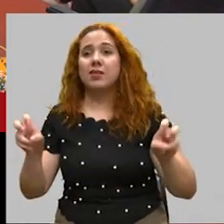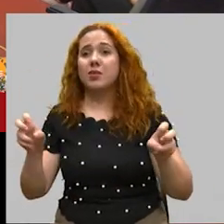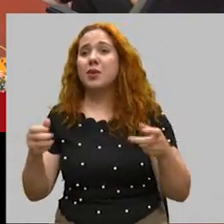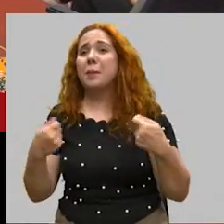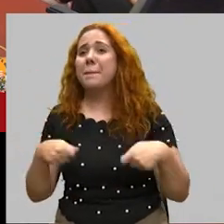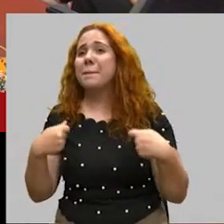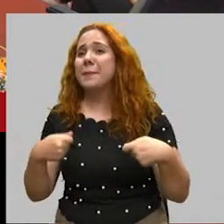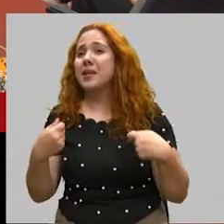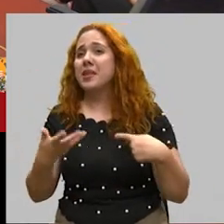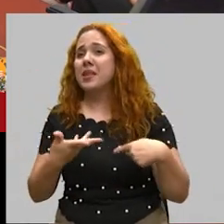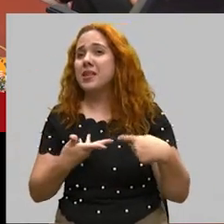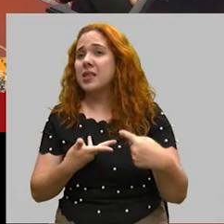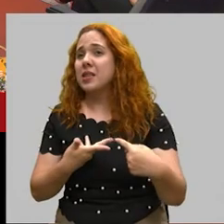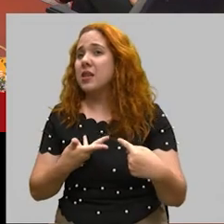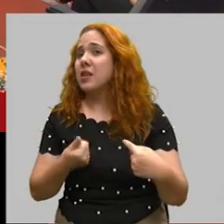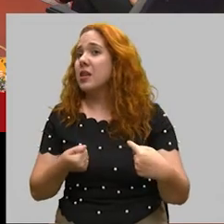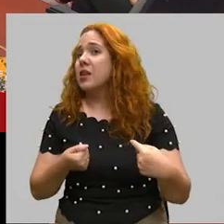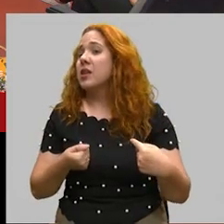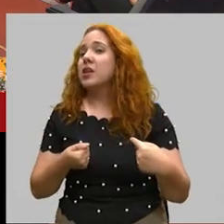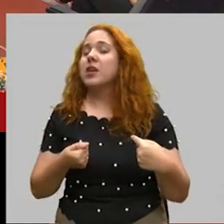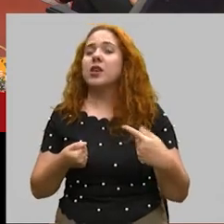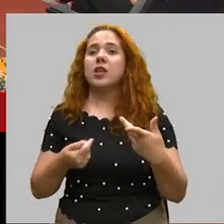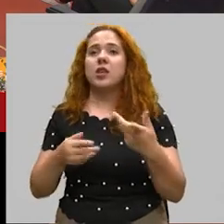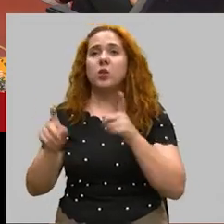os marcis da educa